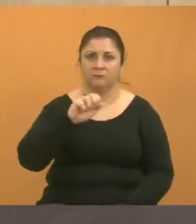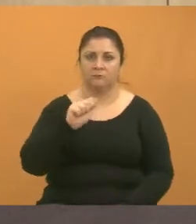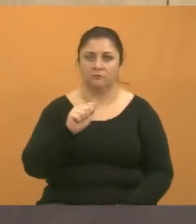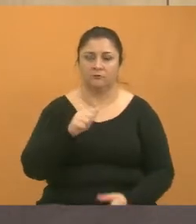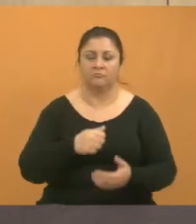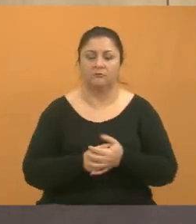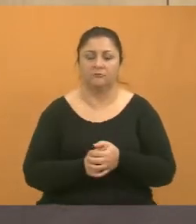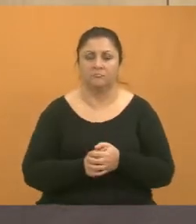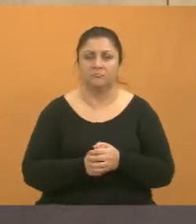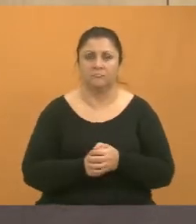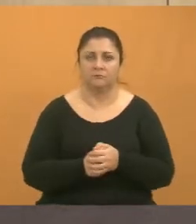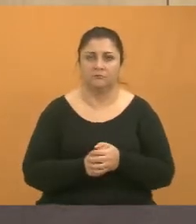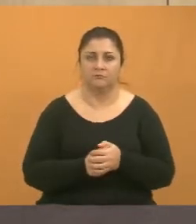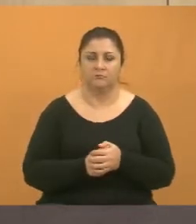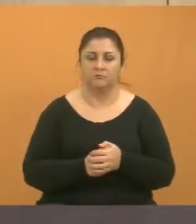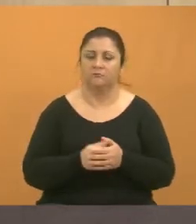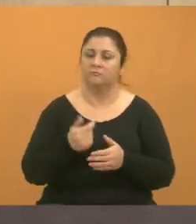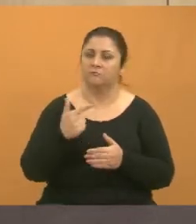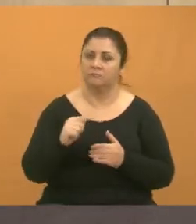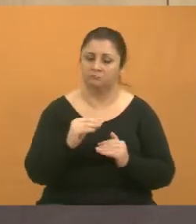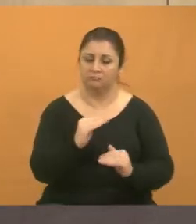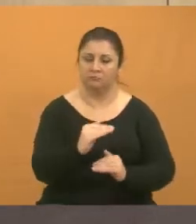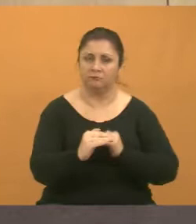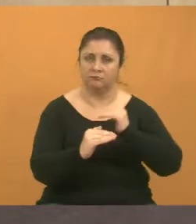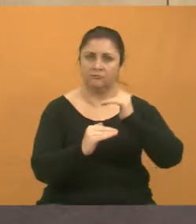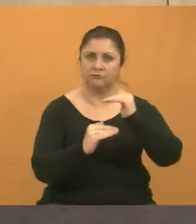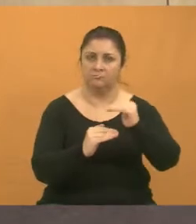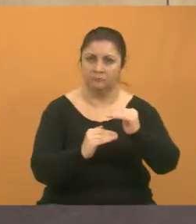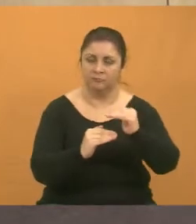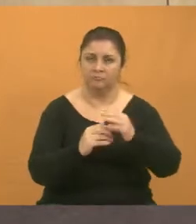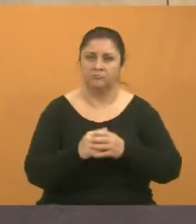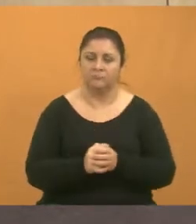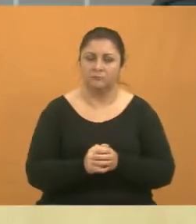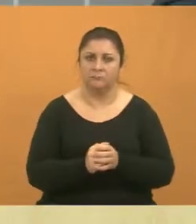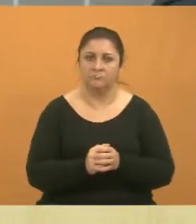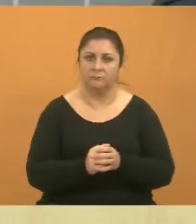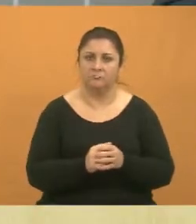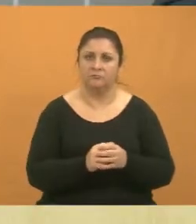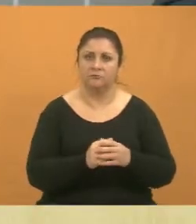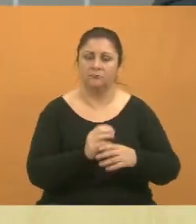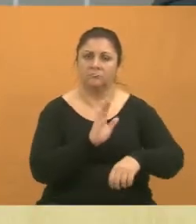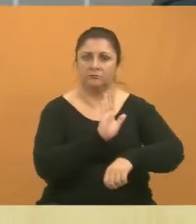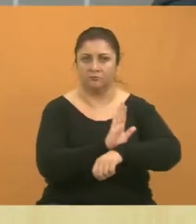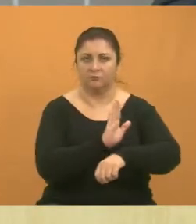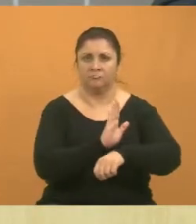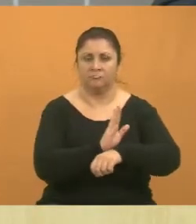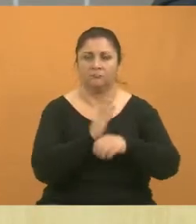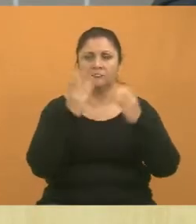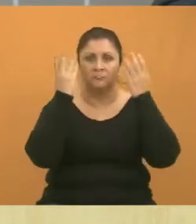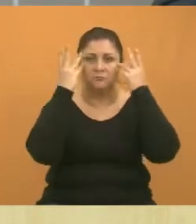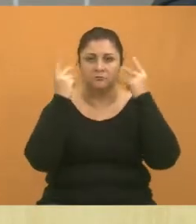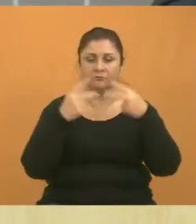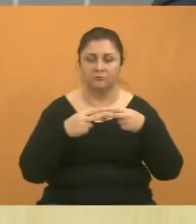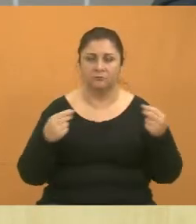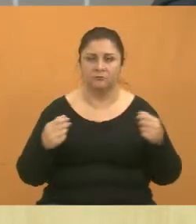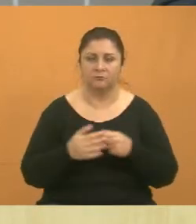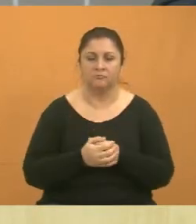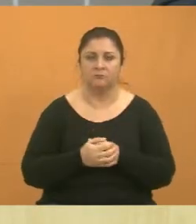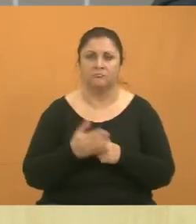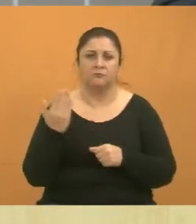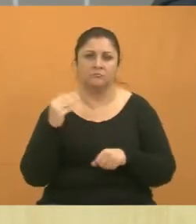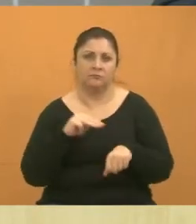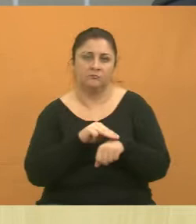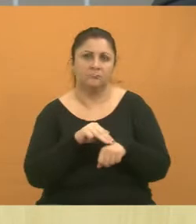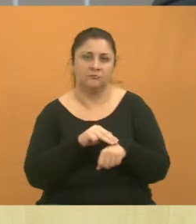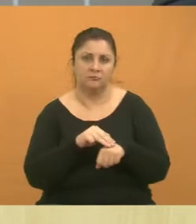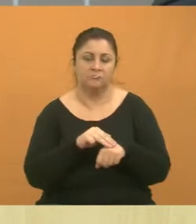por mais esse avanço aí na área da defesa animal, né? Nós estávamos conversando há pouco